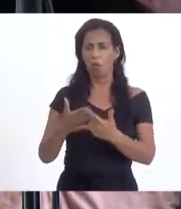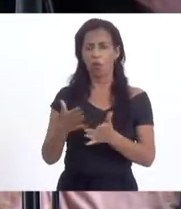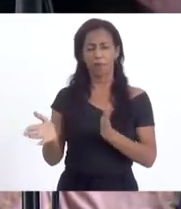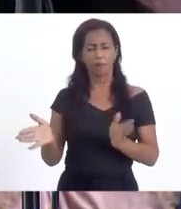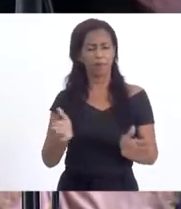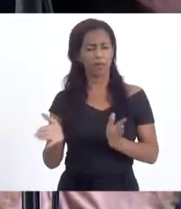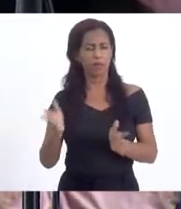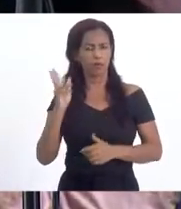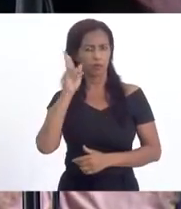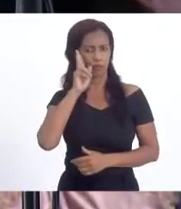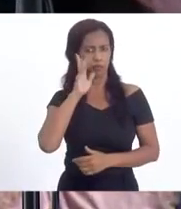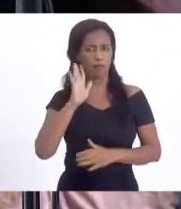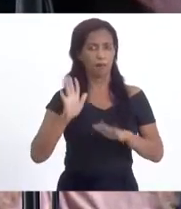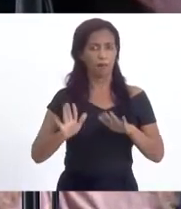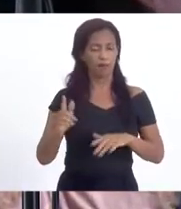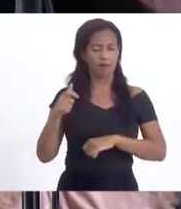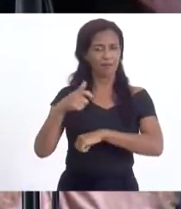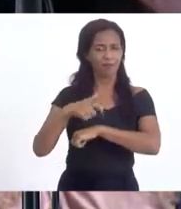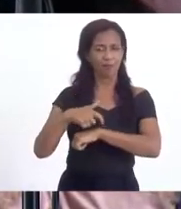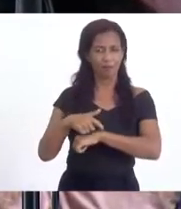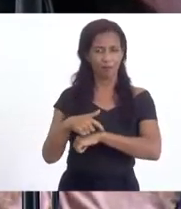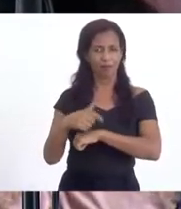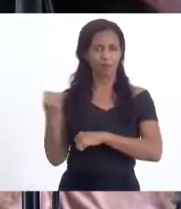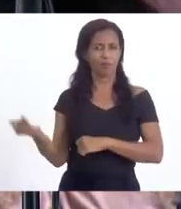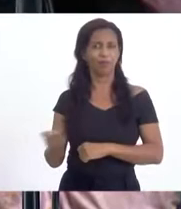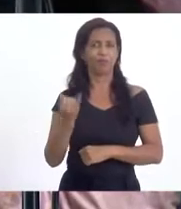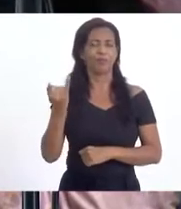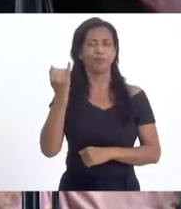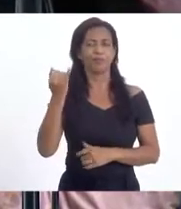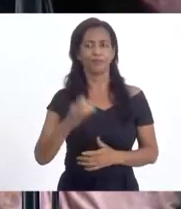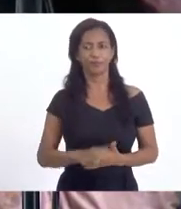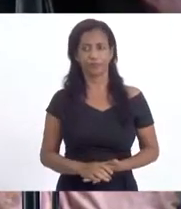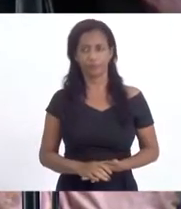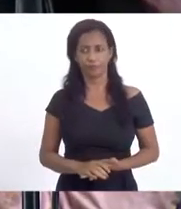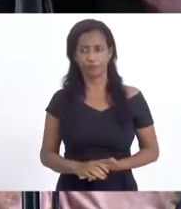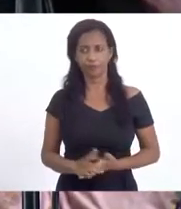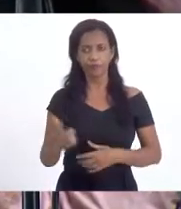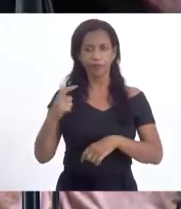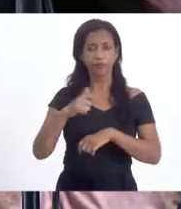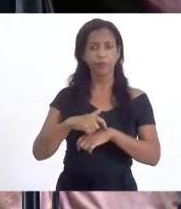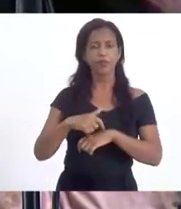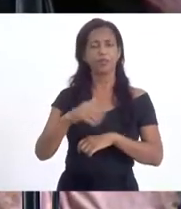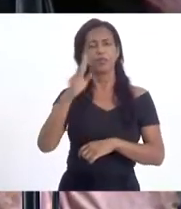história, mas neste momento é fundamental. No momento que o